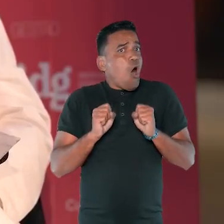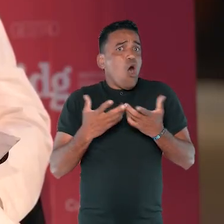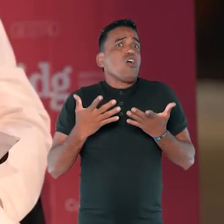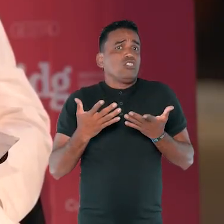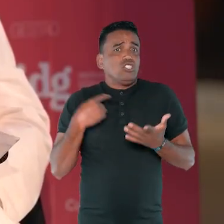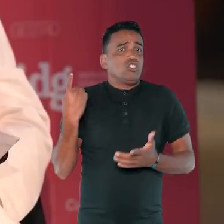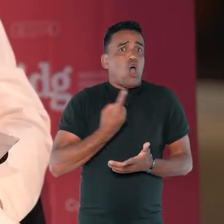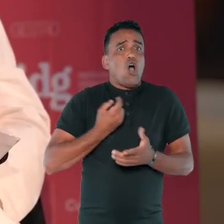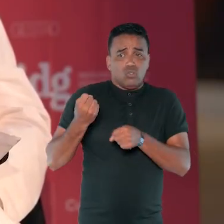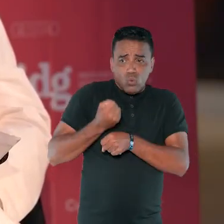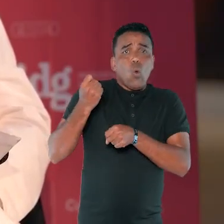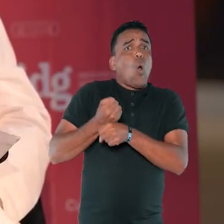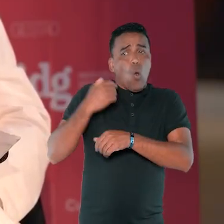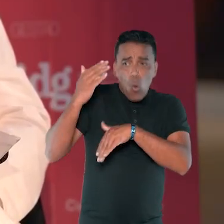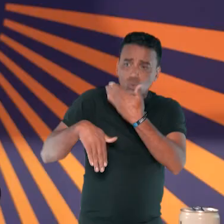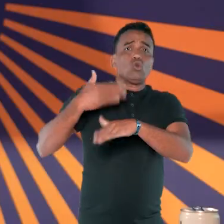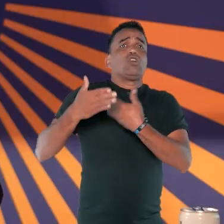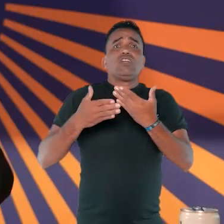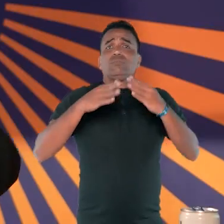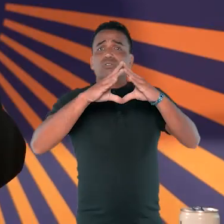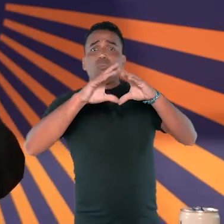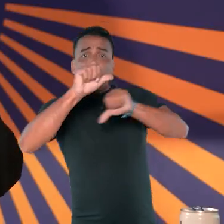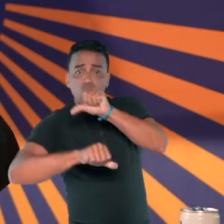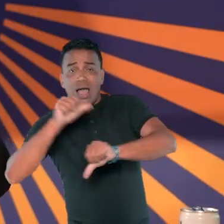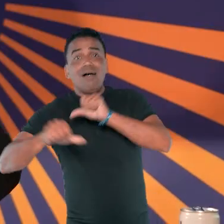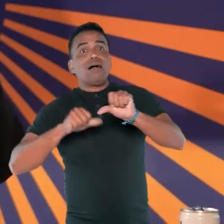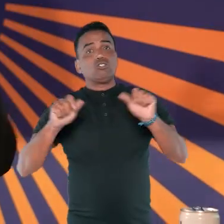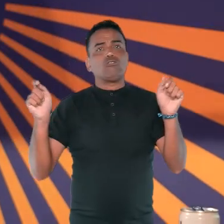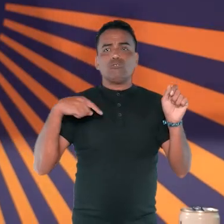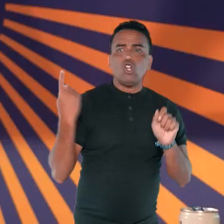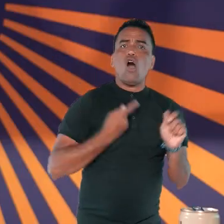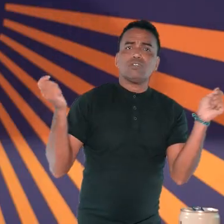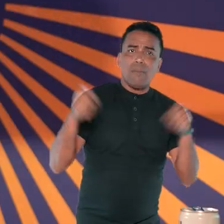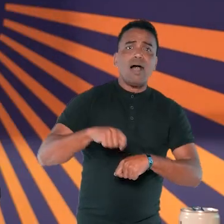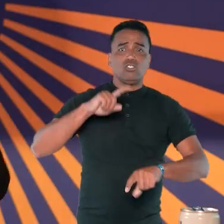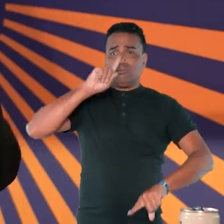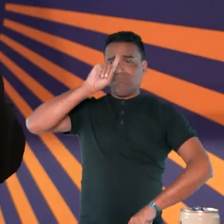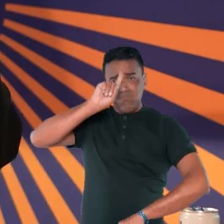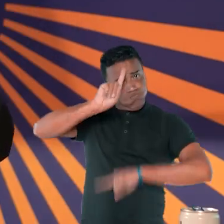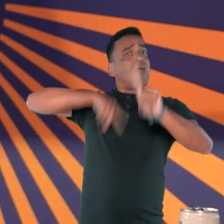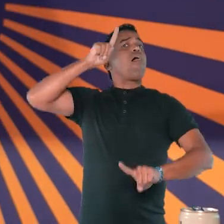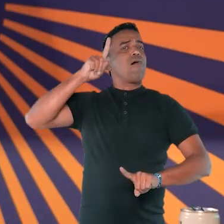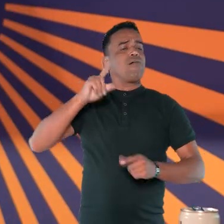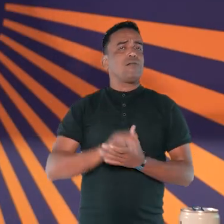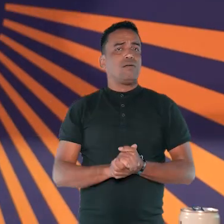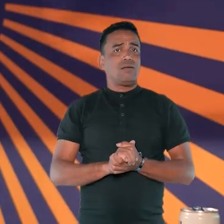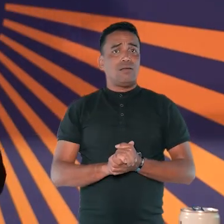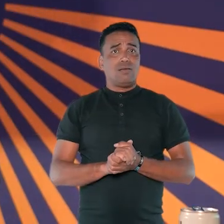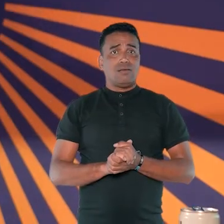aqui construímos, reconstruímos, desmanchamos e somos capazes de refazer. O país